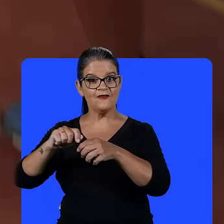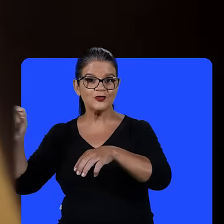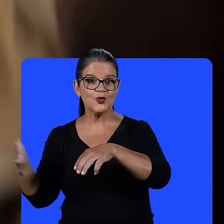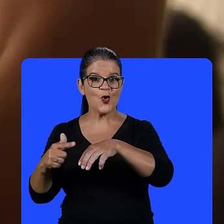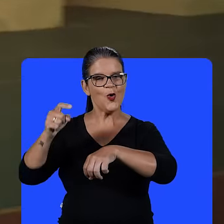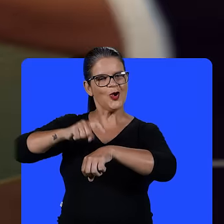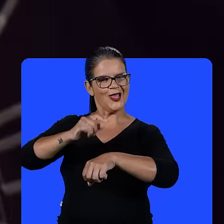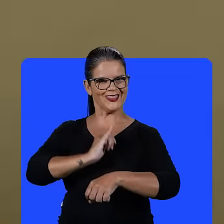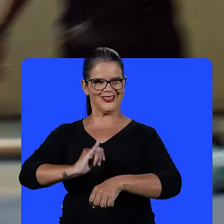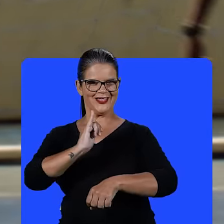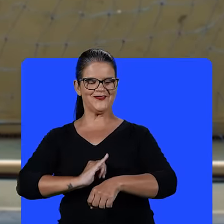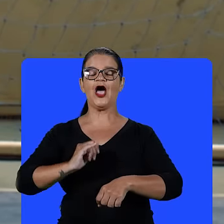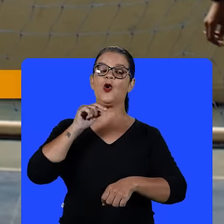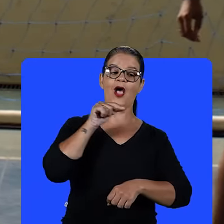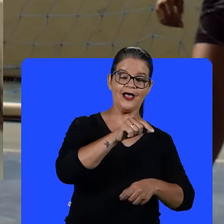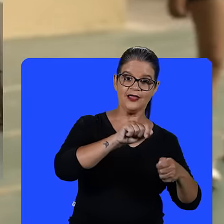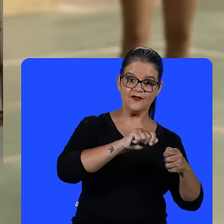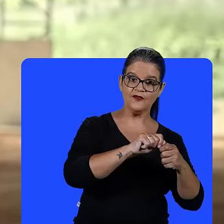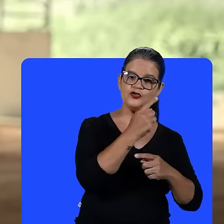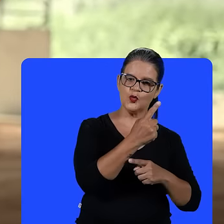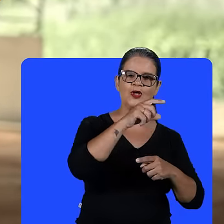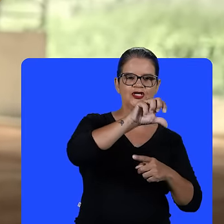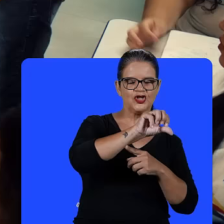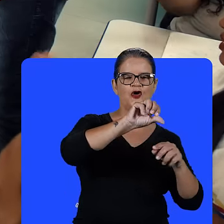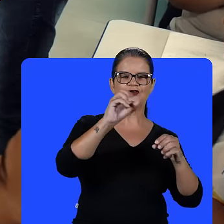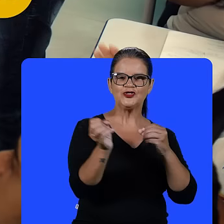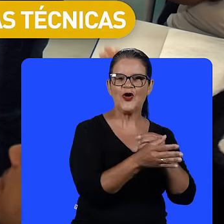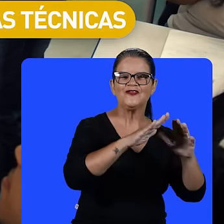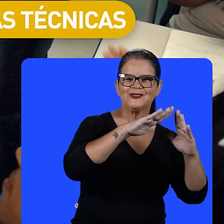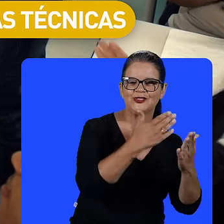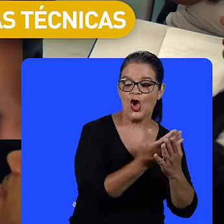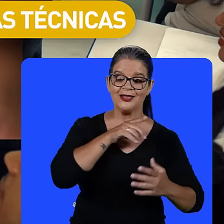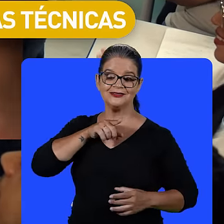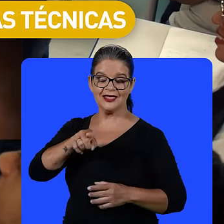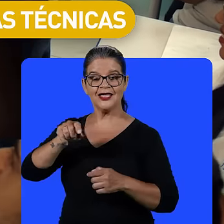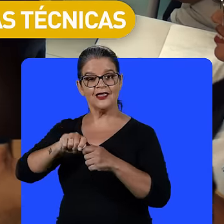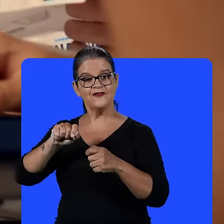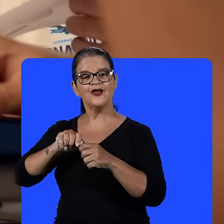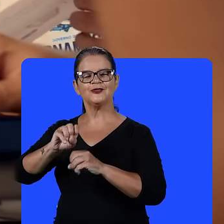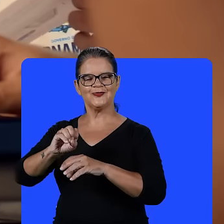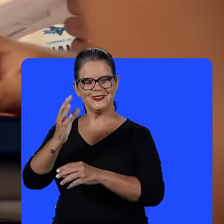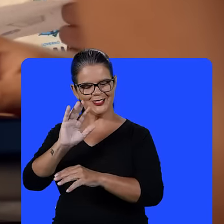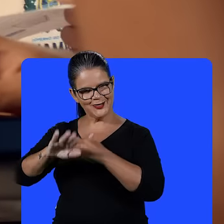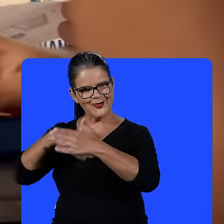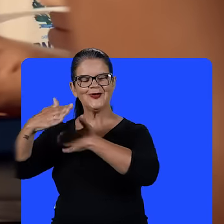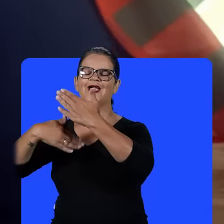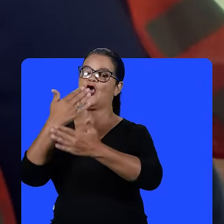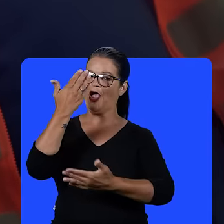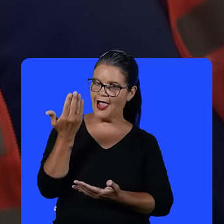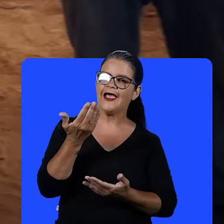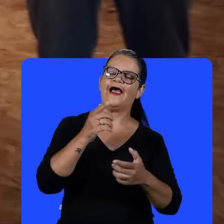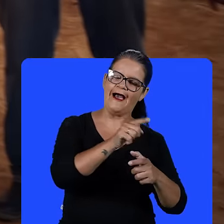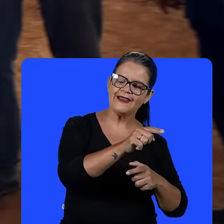o gol na hora do intervalo. Aqui, quem fez uma das 9 novas escolas. E aqui, quem faz o ensino acontecer. Por